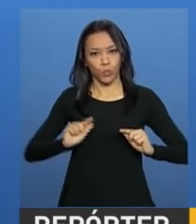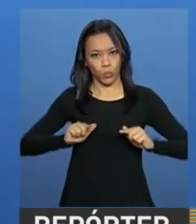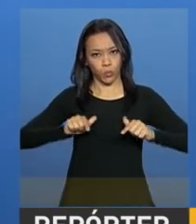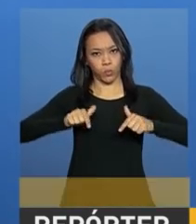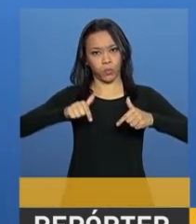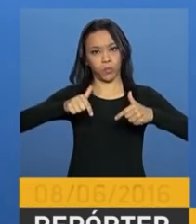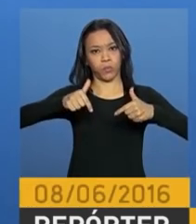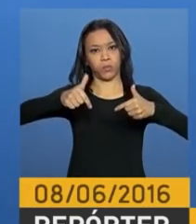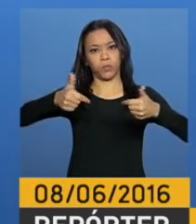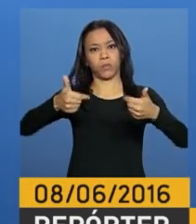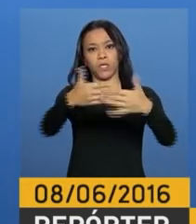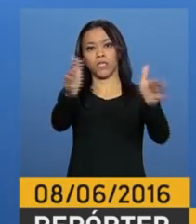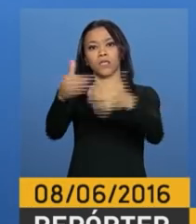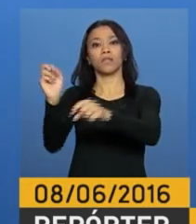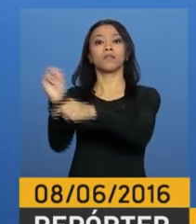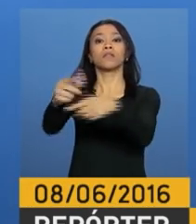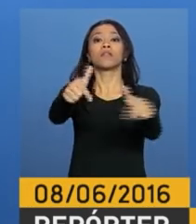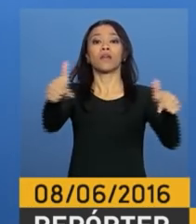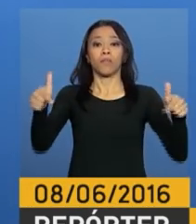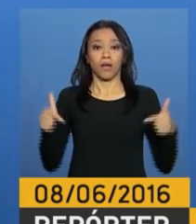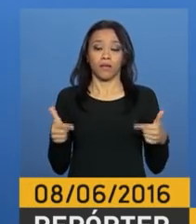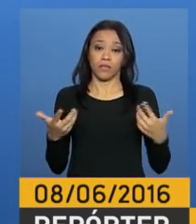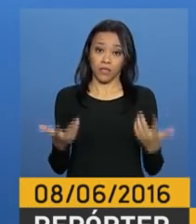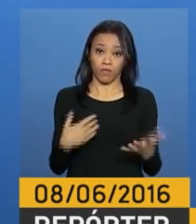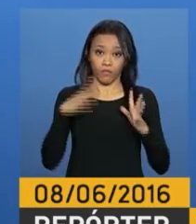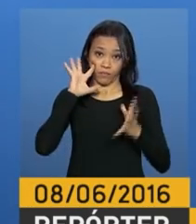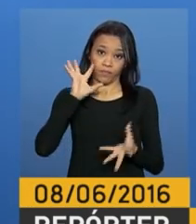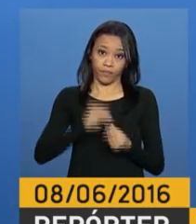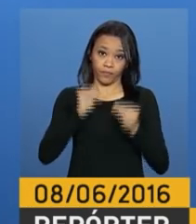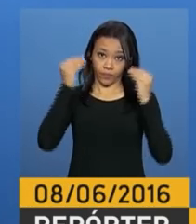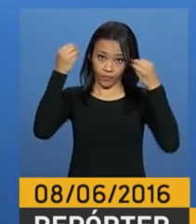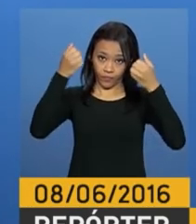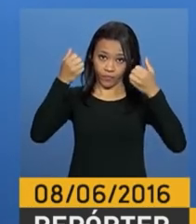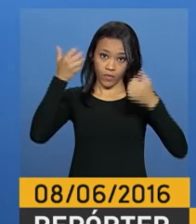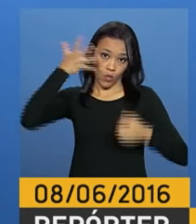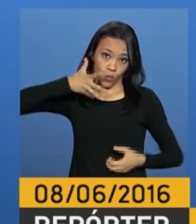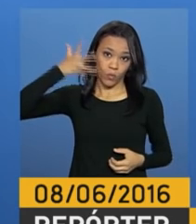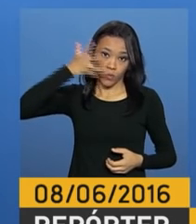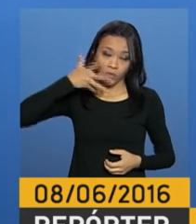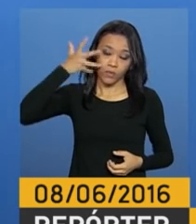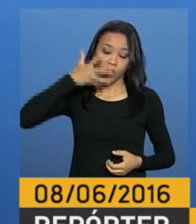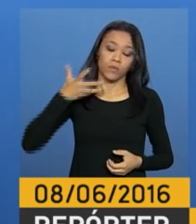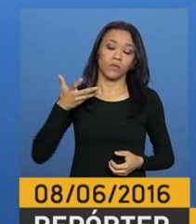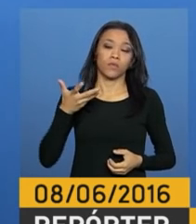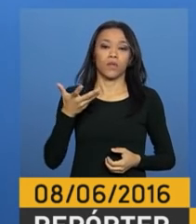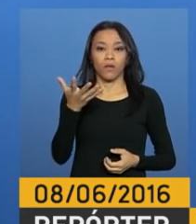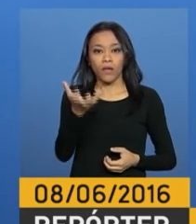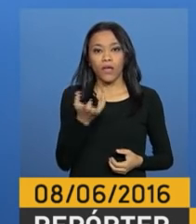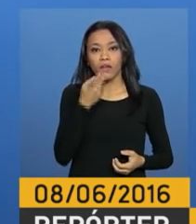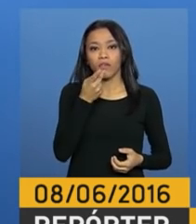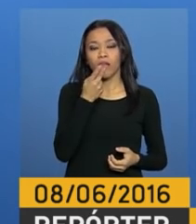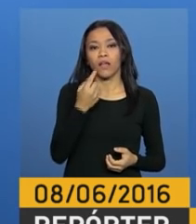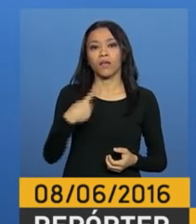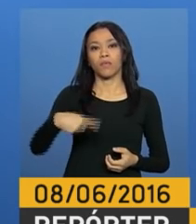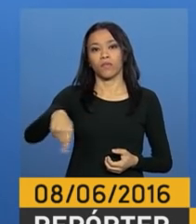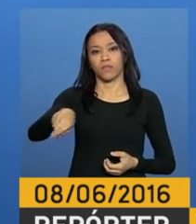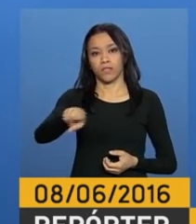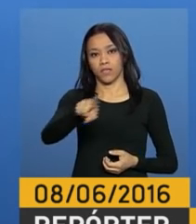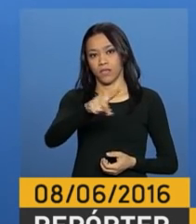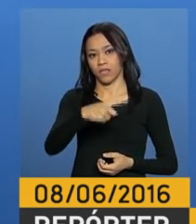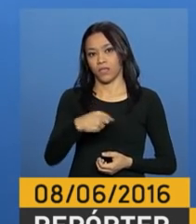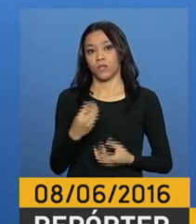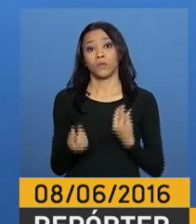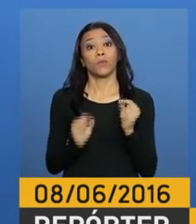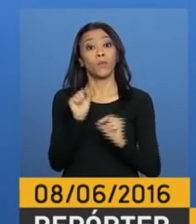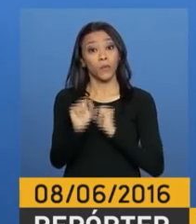então senhor presidente para finalizar eu gostaria de dizer